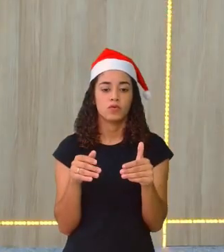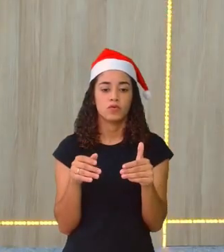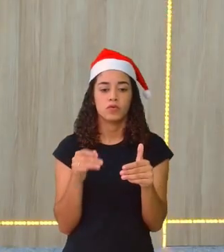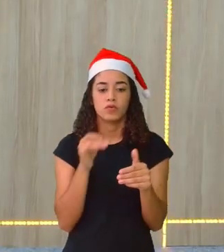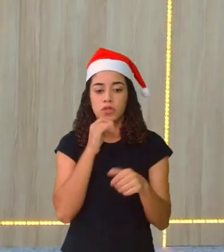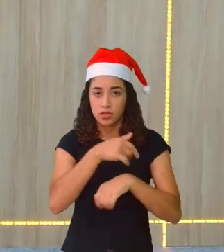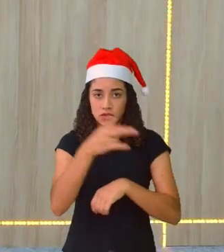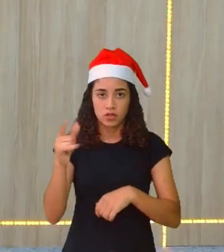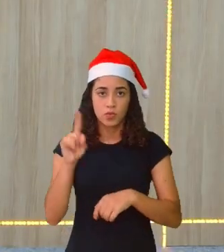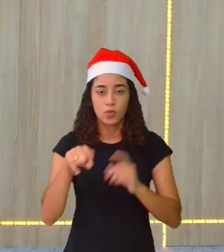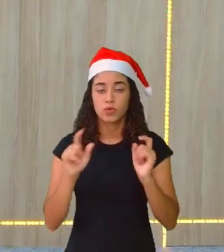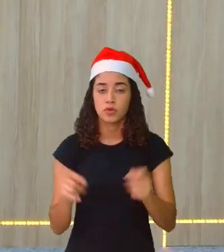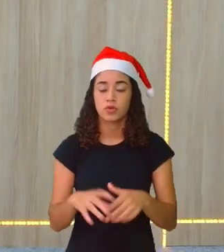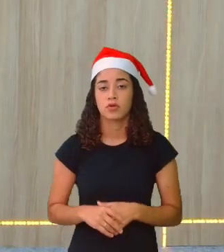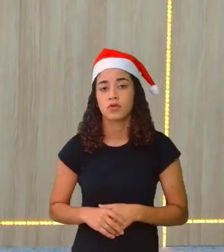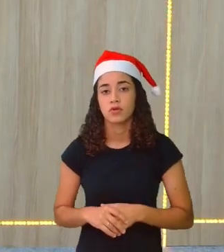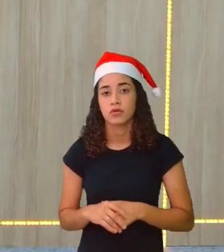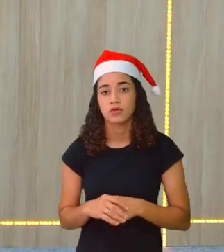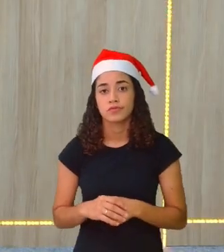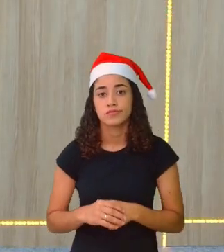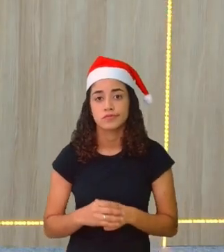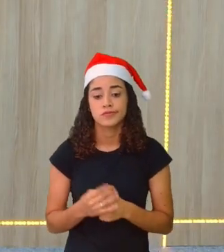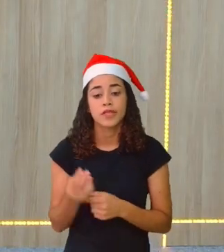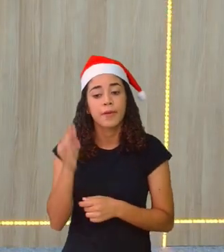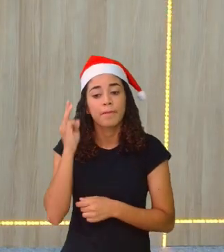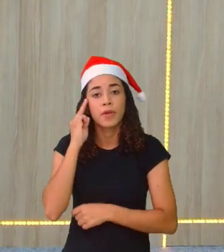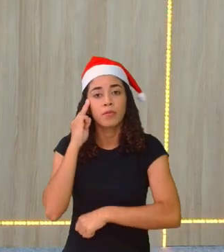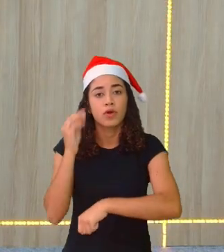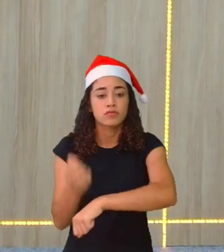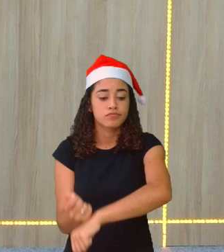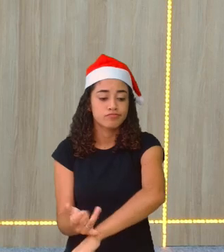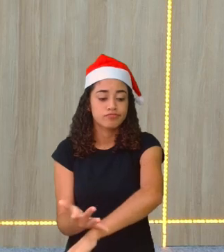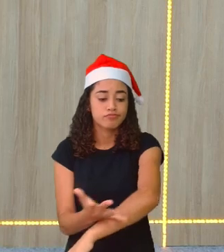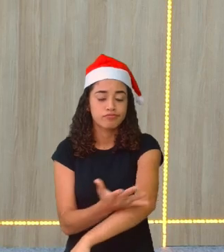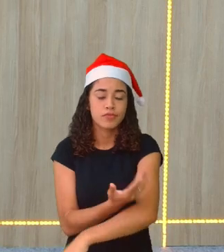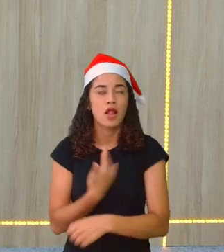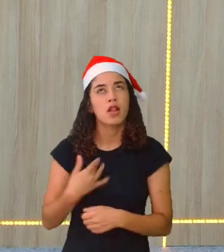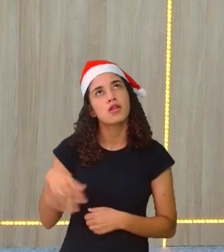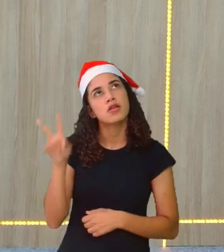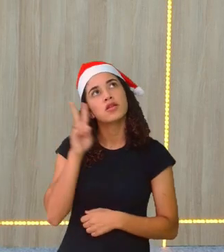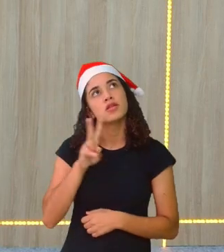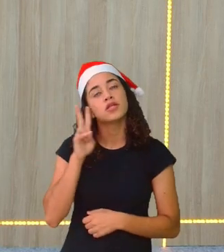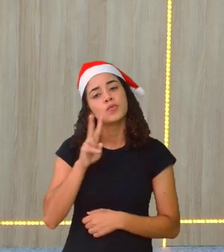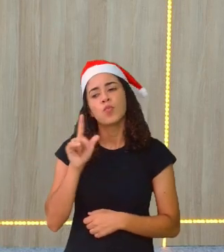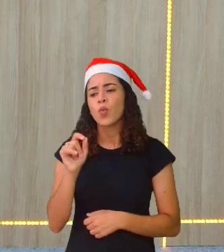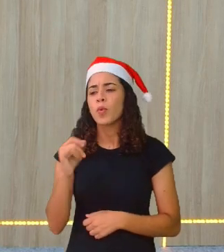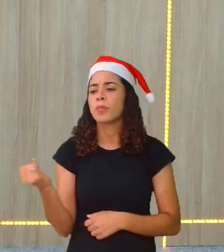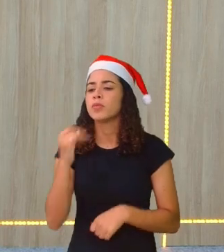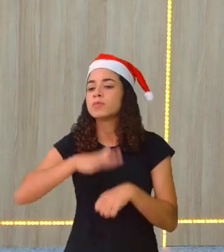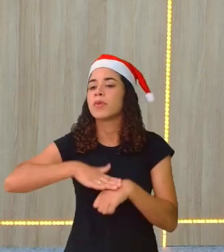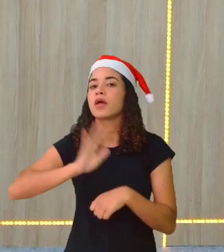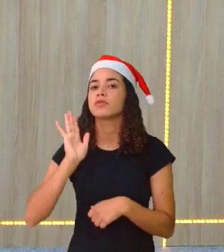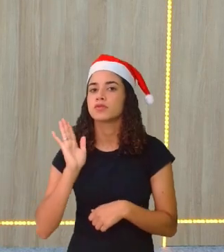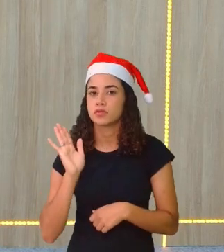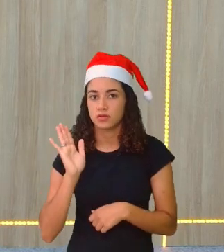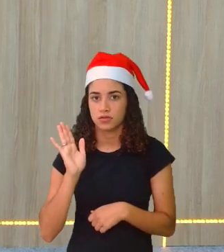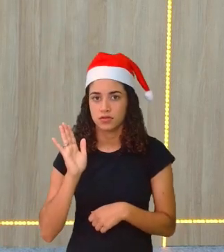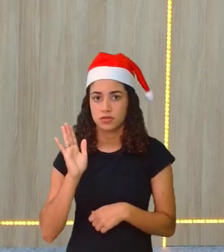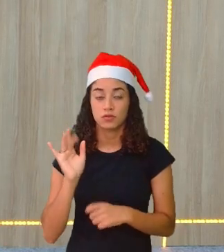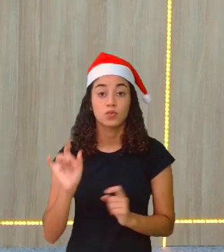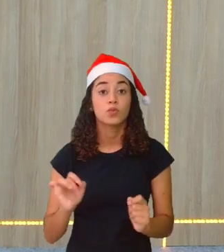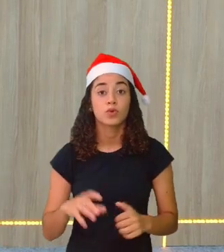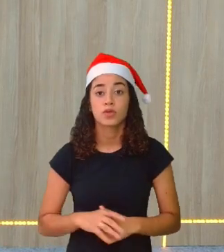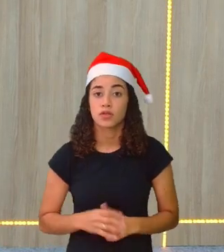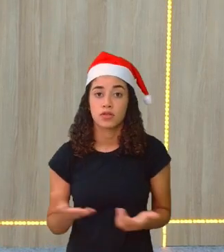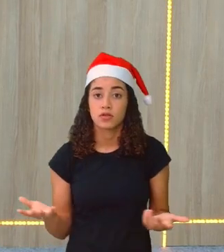aí do Natal para a construção de memórias afetivas. Lembrar que o que importa ali, por exemplo, é a